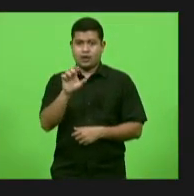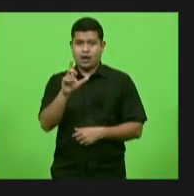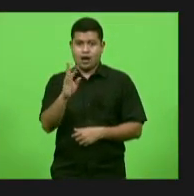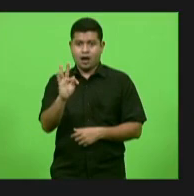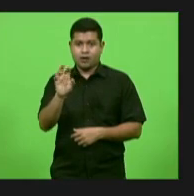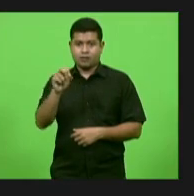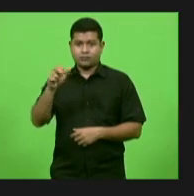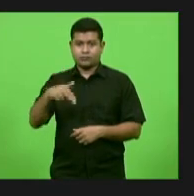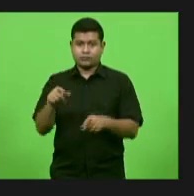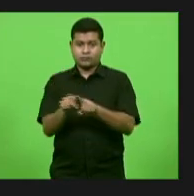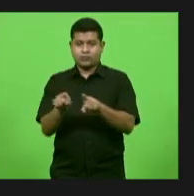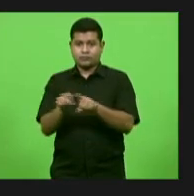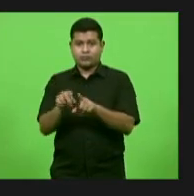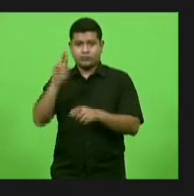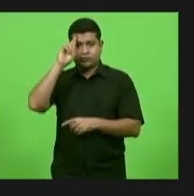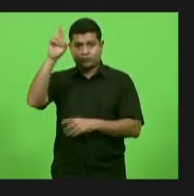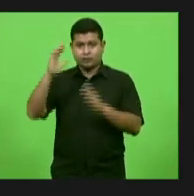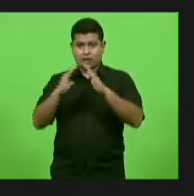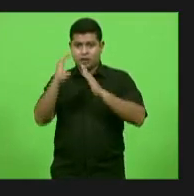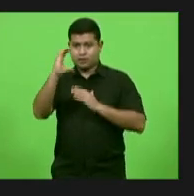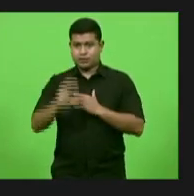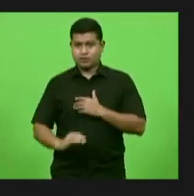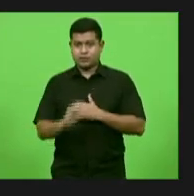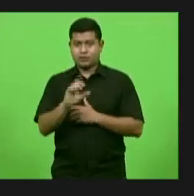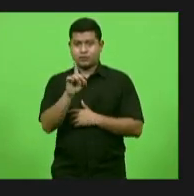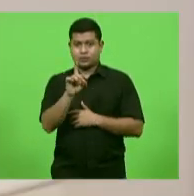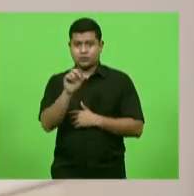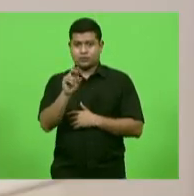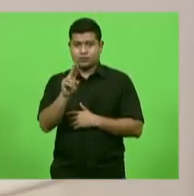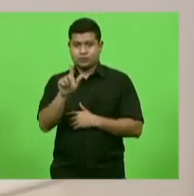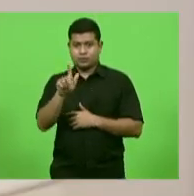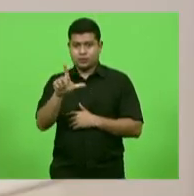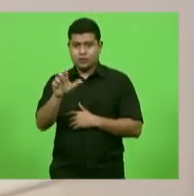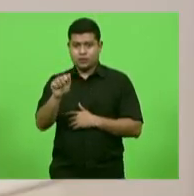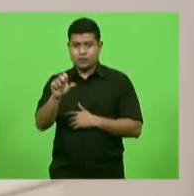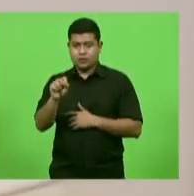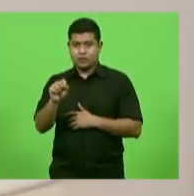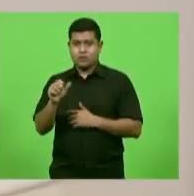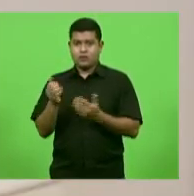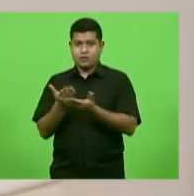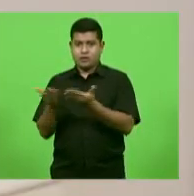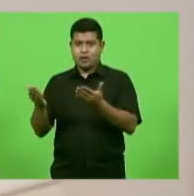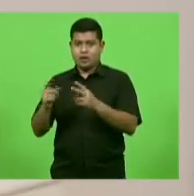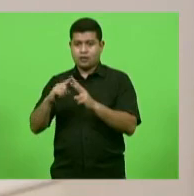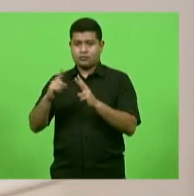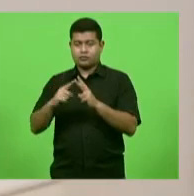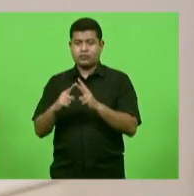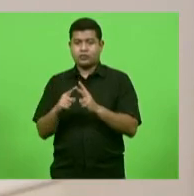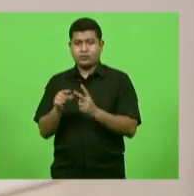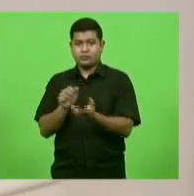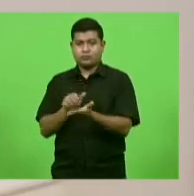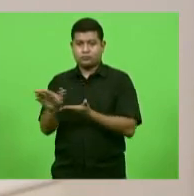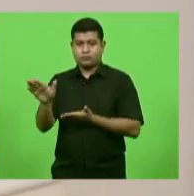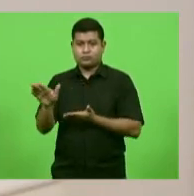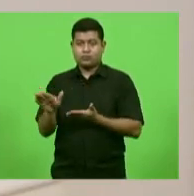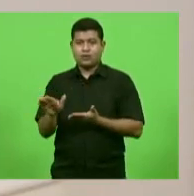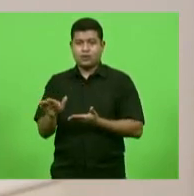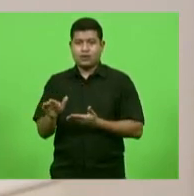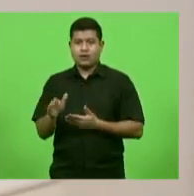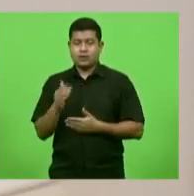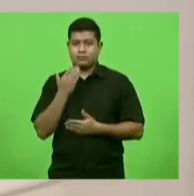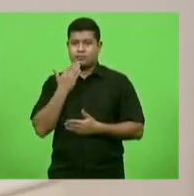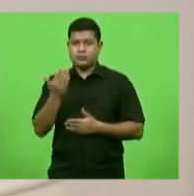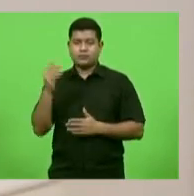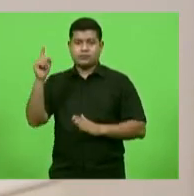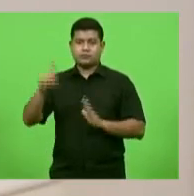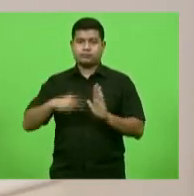o então chefe da Casa Civil, senhor Douglas Borba, somente deixaram seus respectivos cargos após pedirem exoneração.